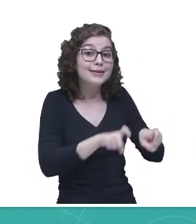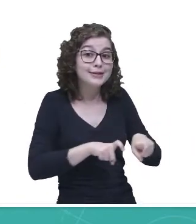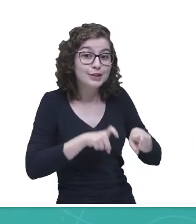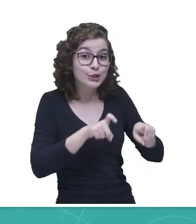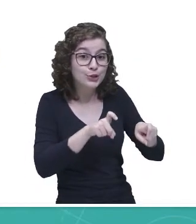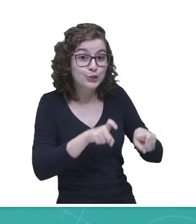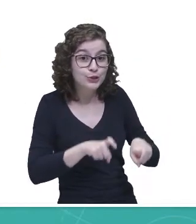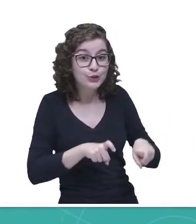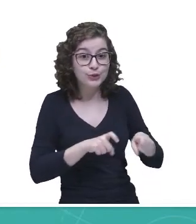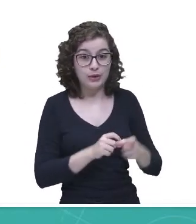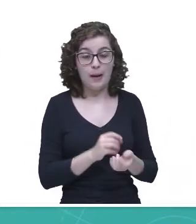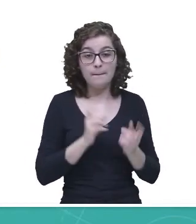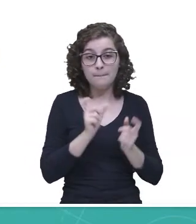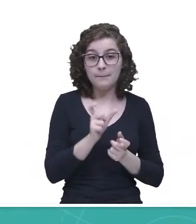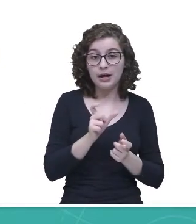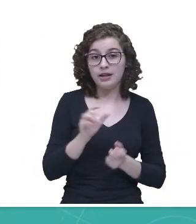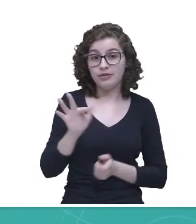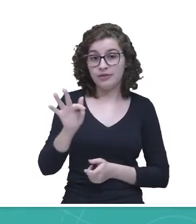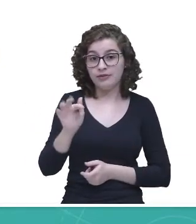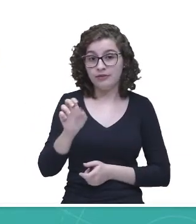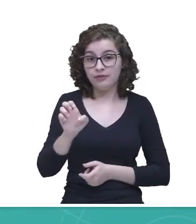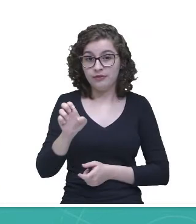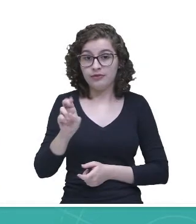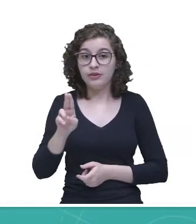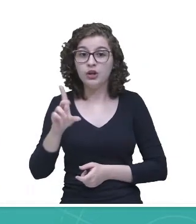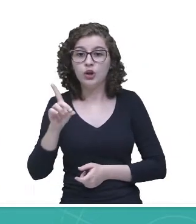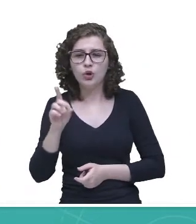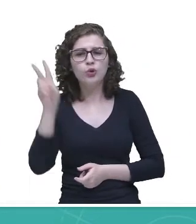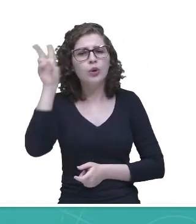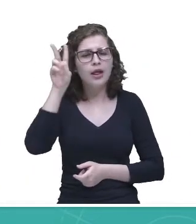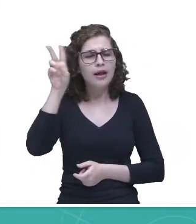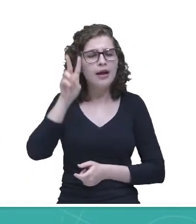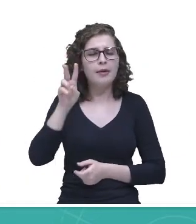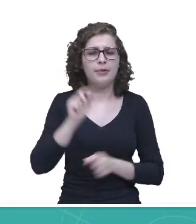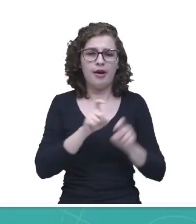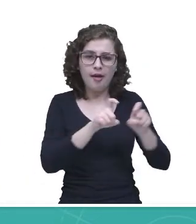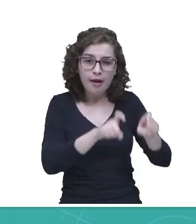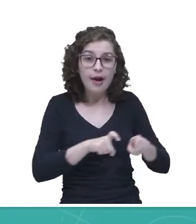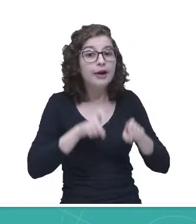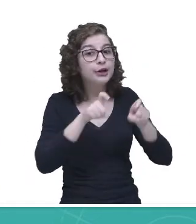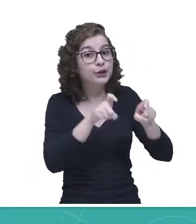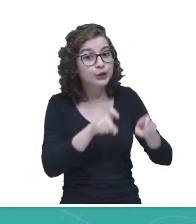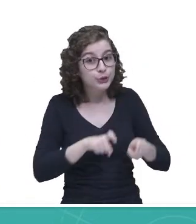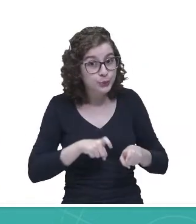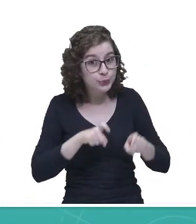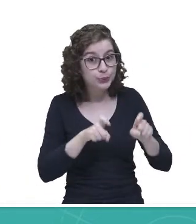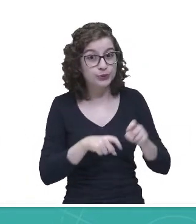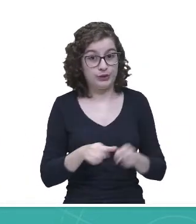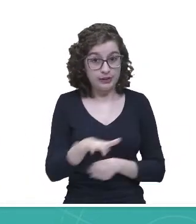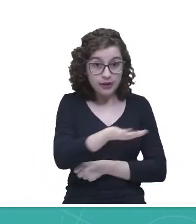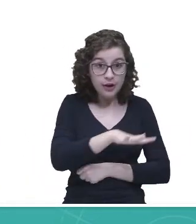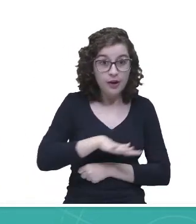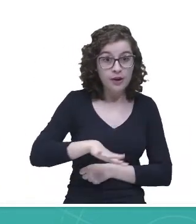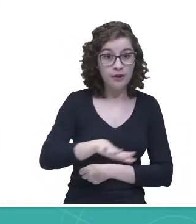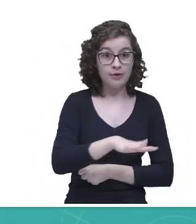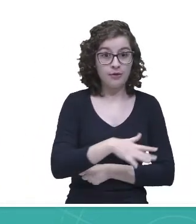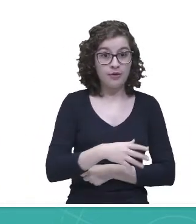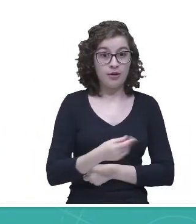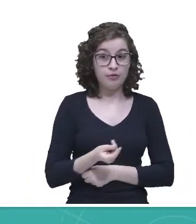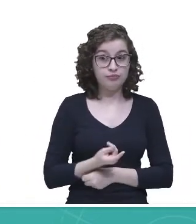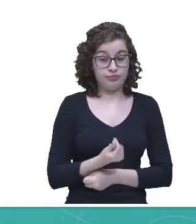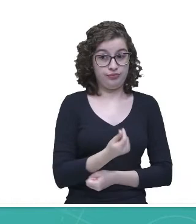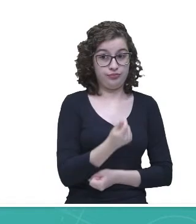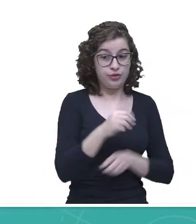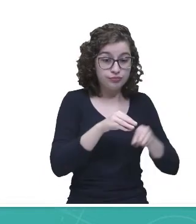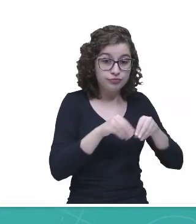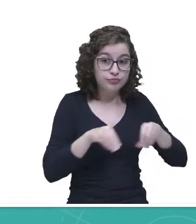termo feudalismo, ele nos remonta sempre a isso, a agricultura, sendo a terra sua principal fonte de riqueza.